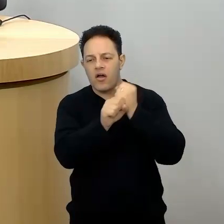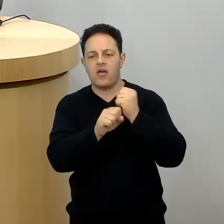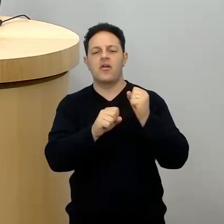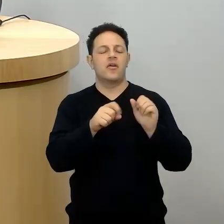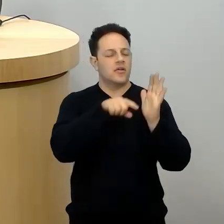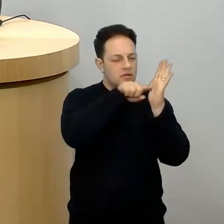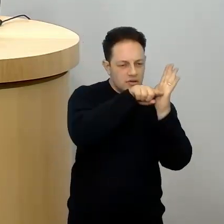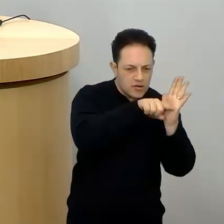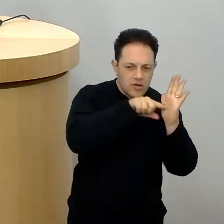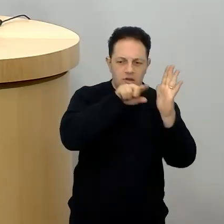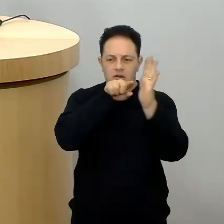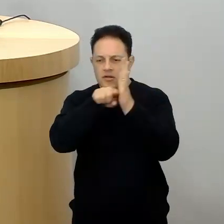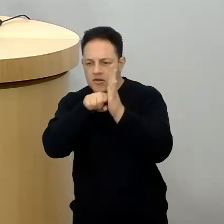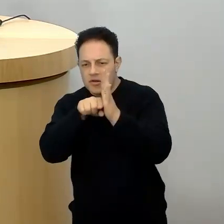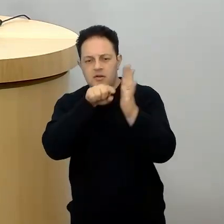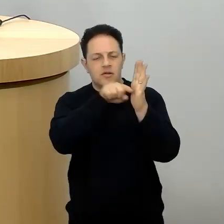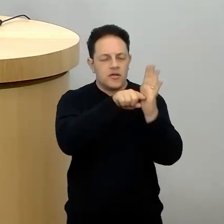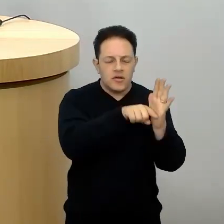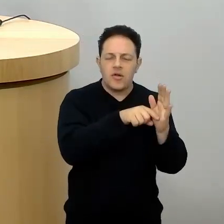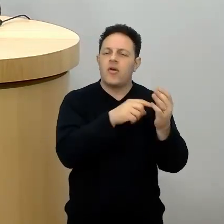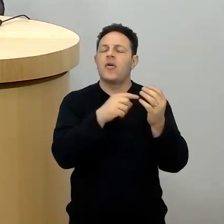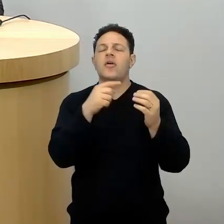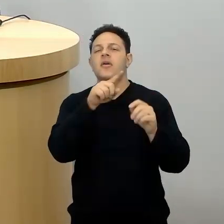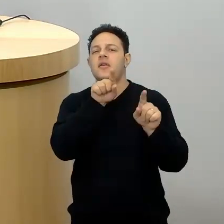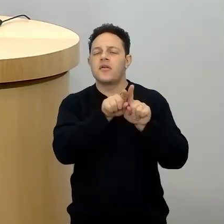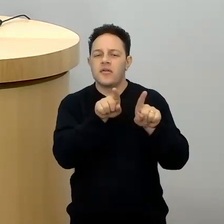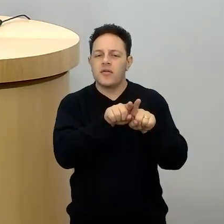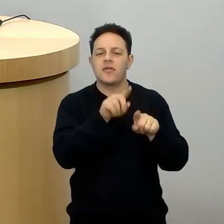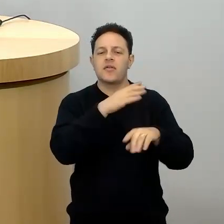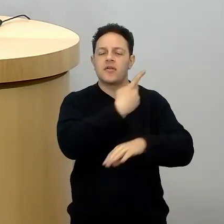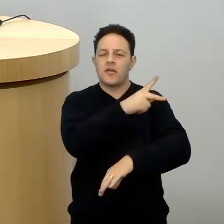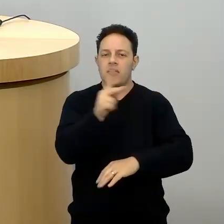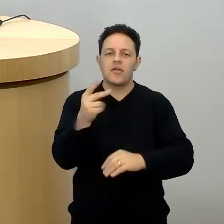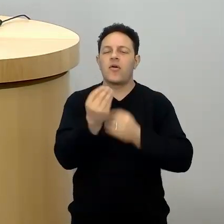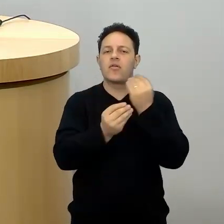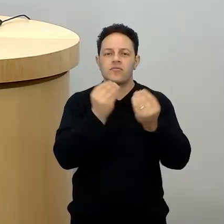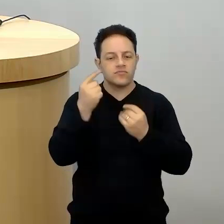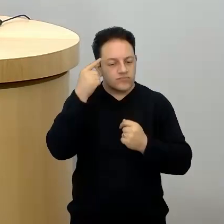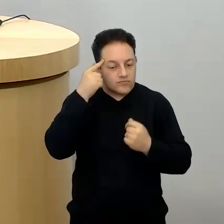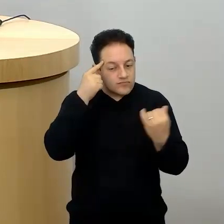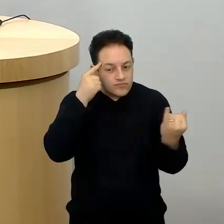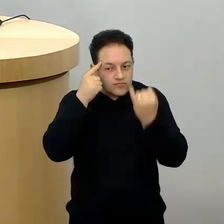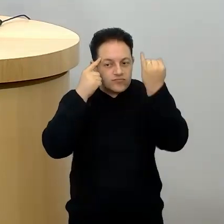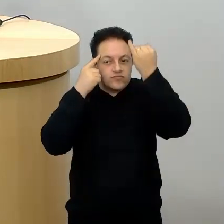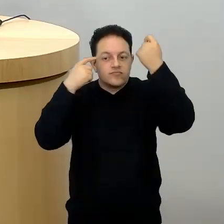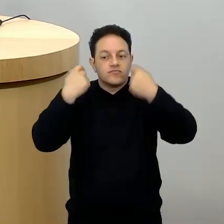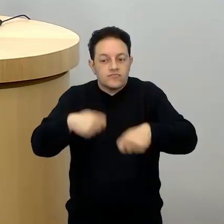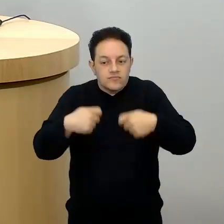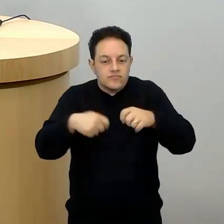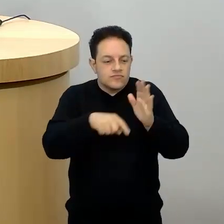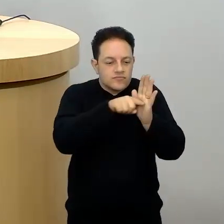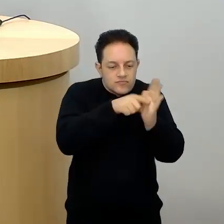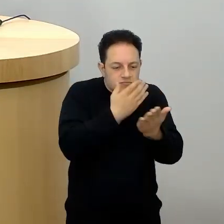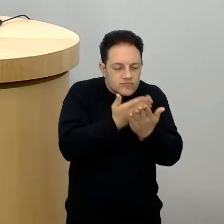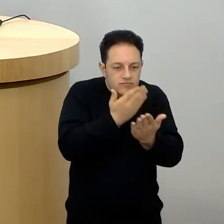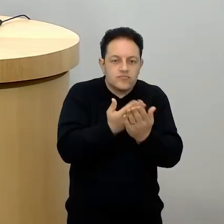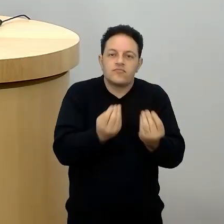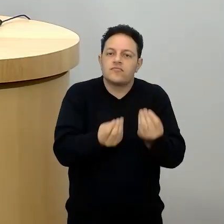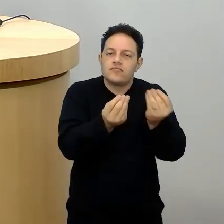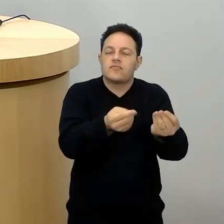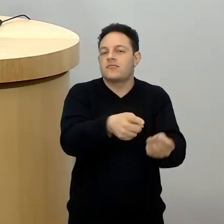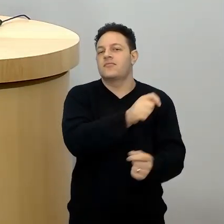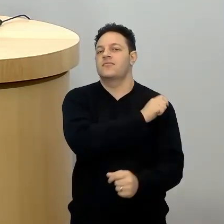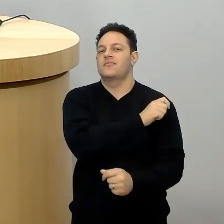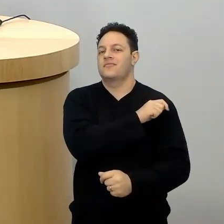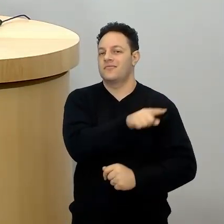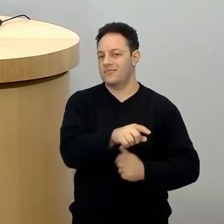desenvolvendo pesquisa, desenvolvendo o quanto é significativo esse estudo para o aluno, né? O